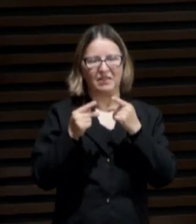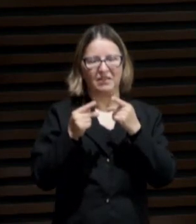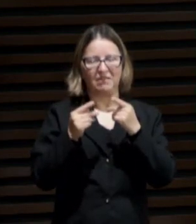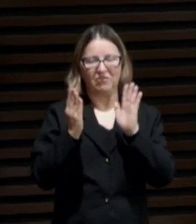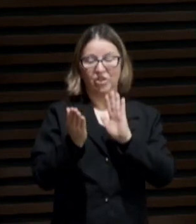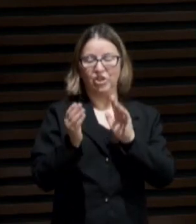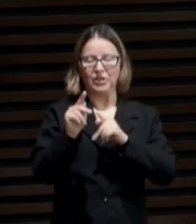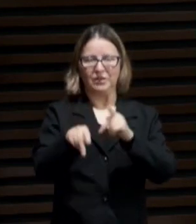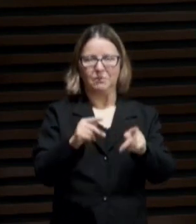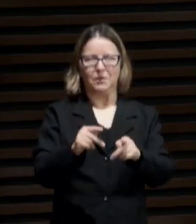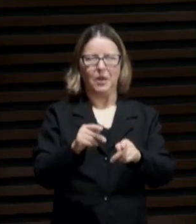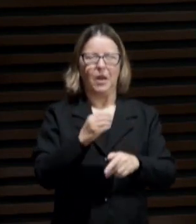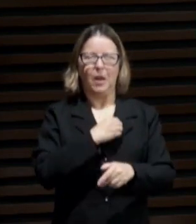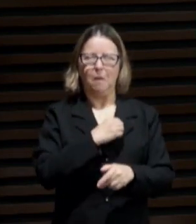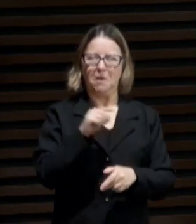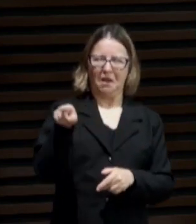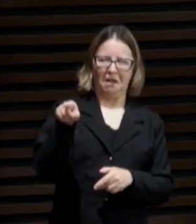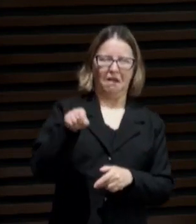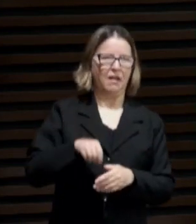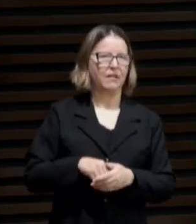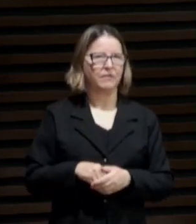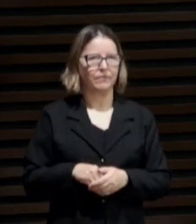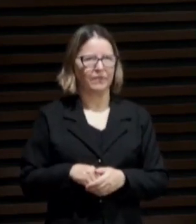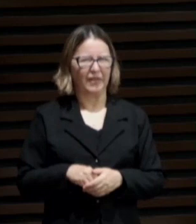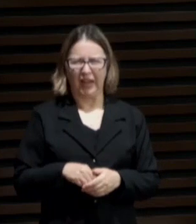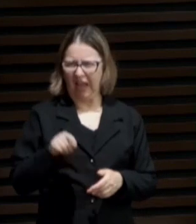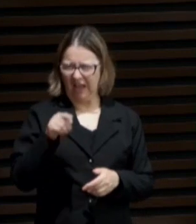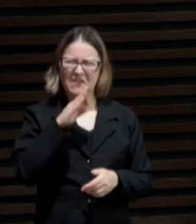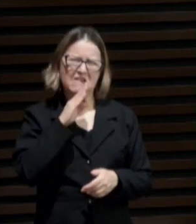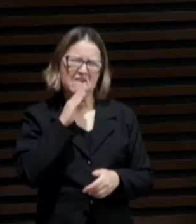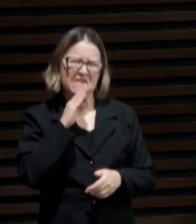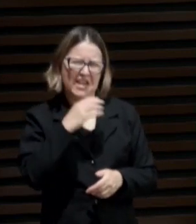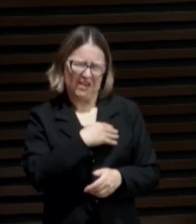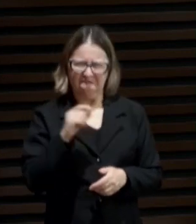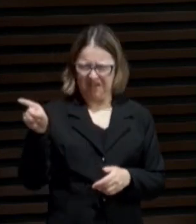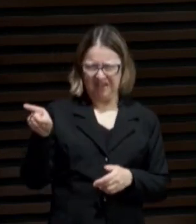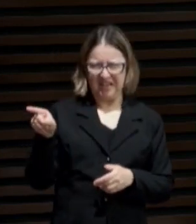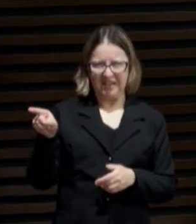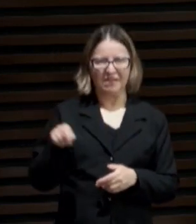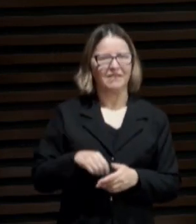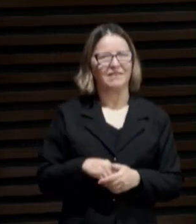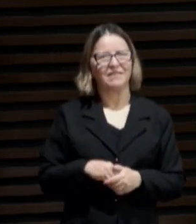outro. Você conhece um primo que é maldizente assim?